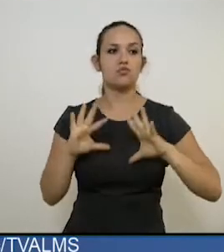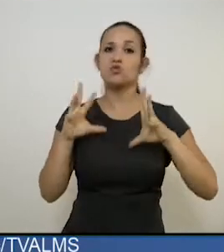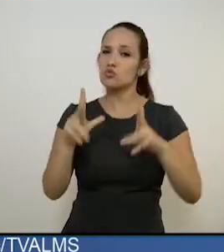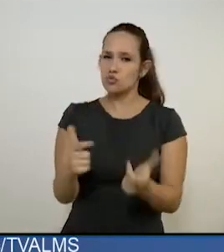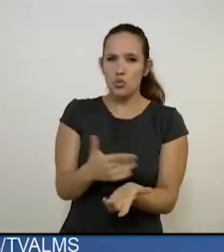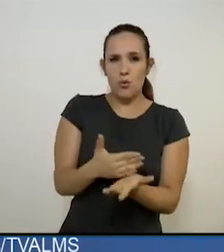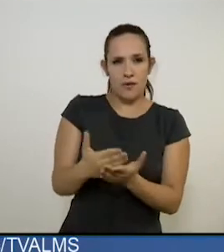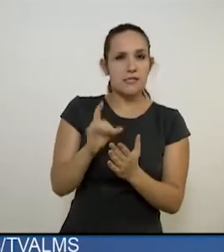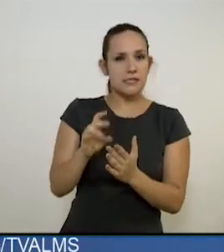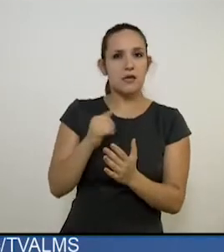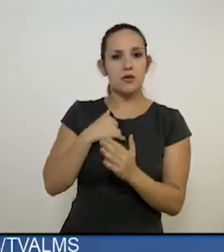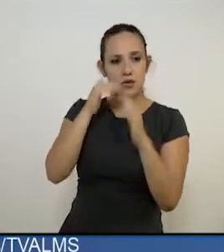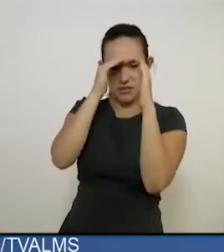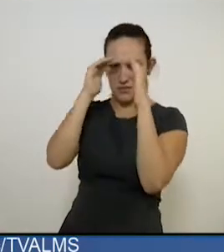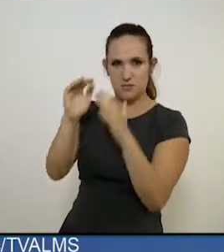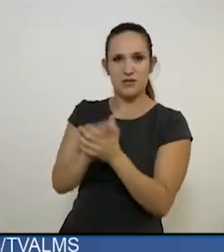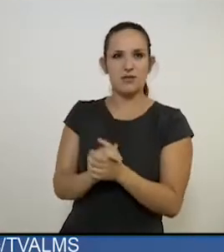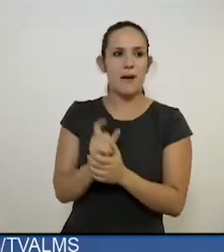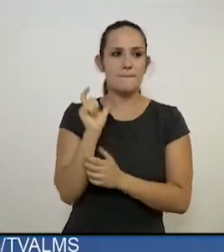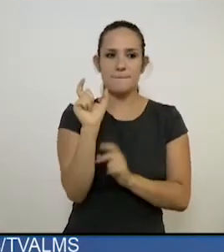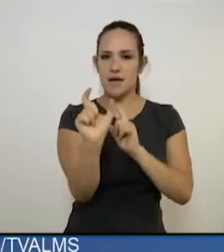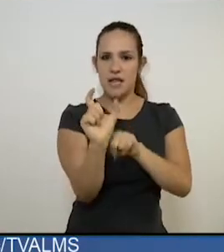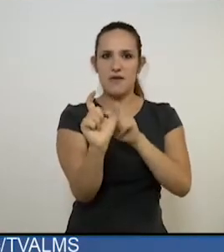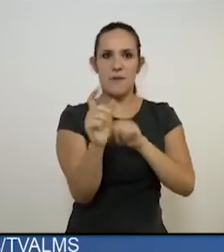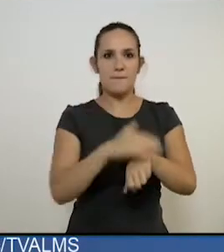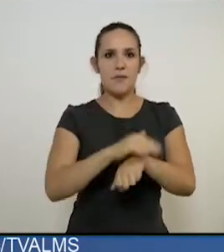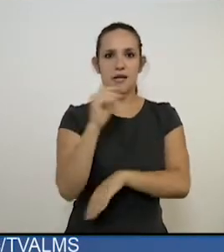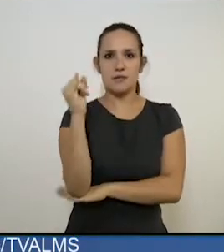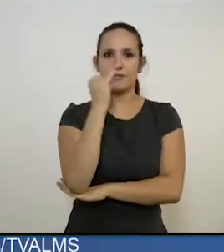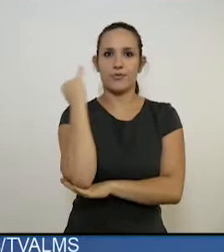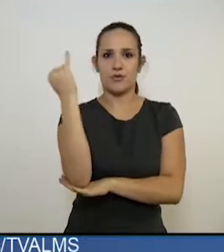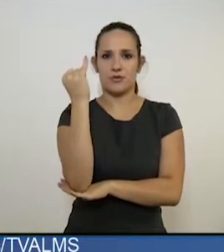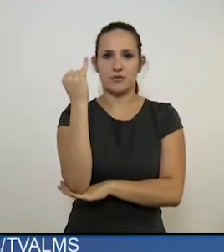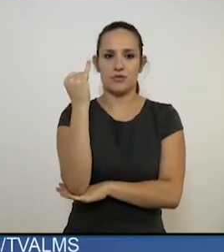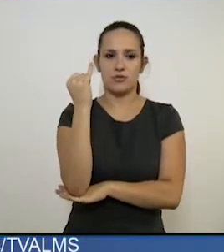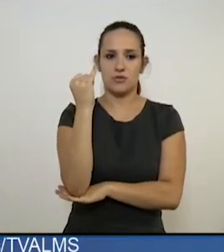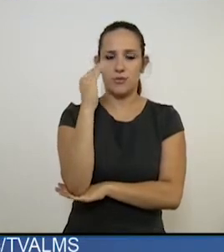pelo respeito. Eu acho que a palavra de ordem deste